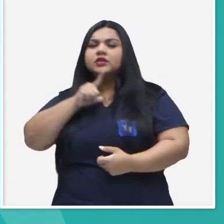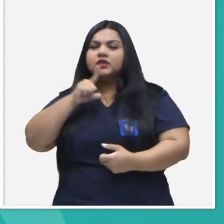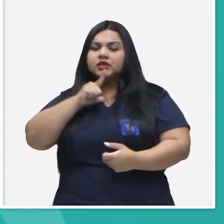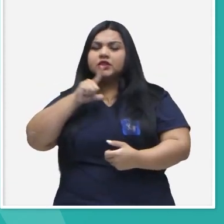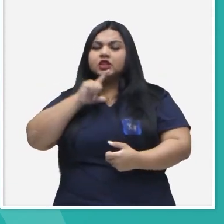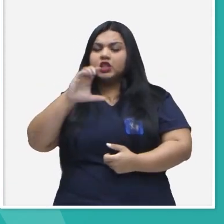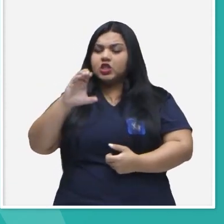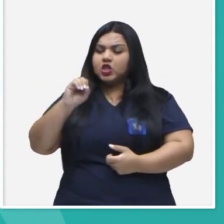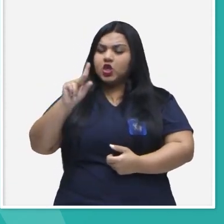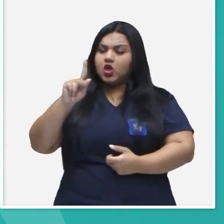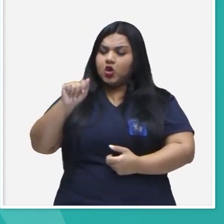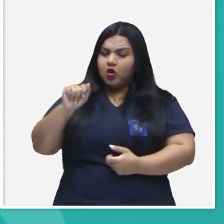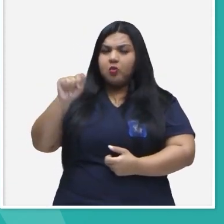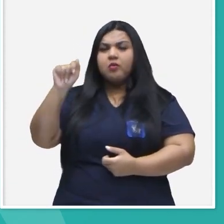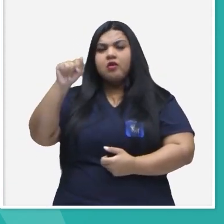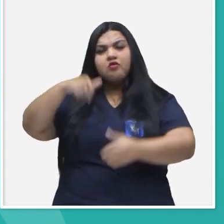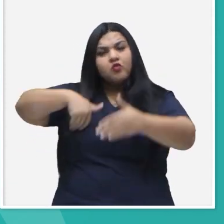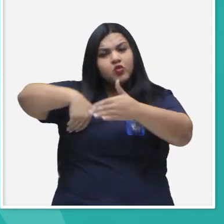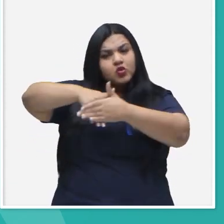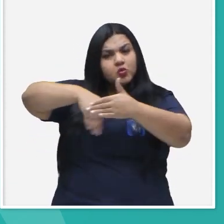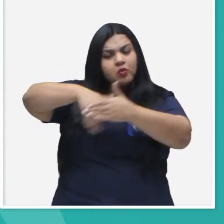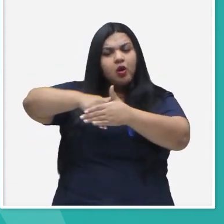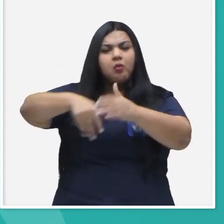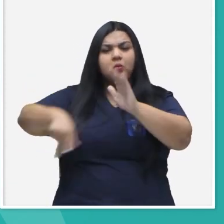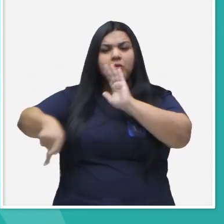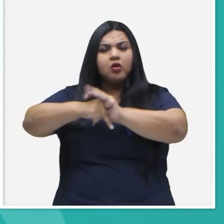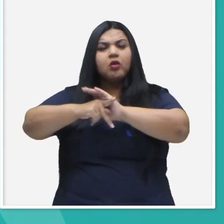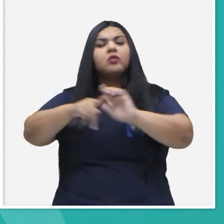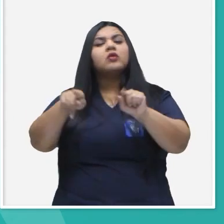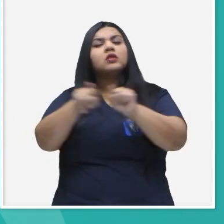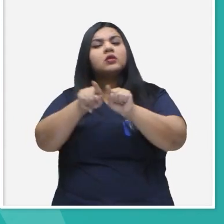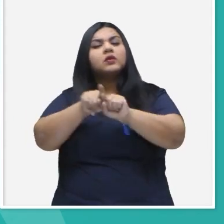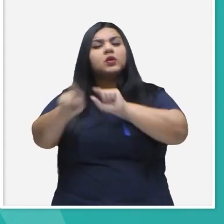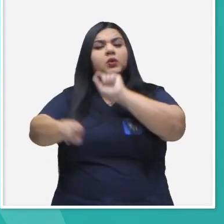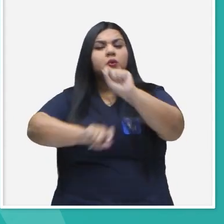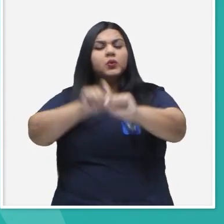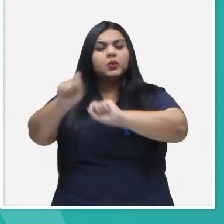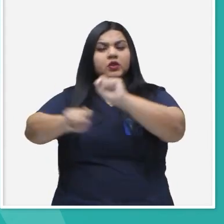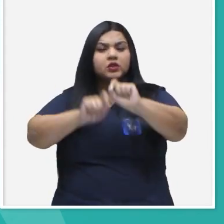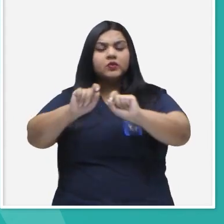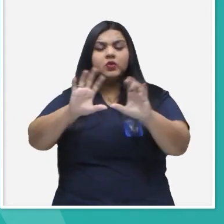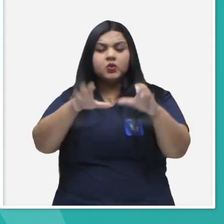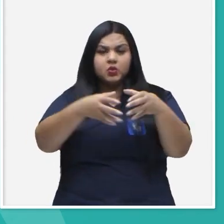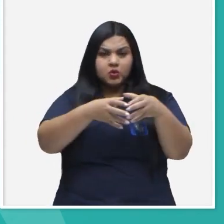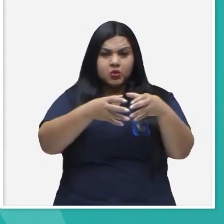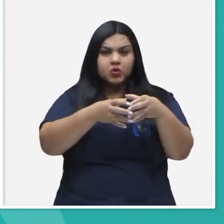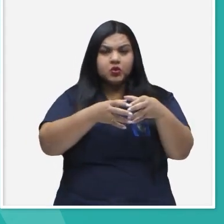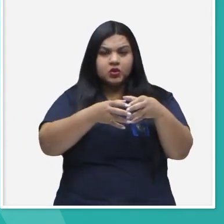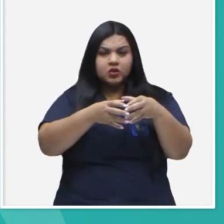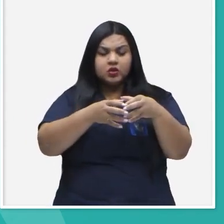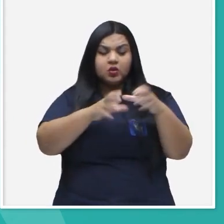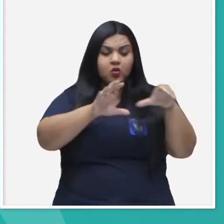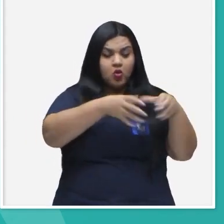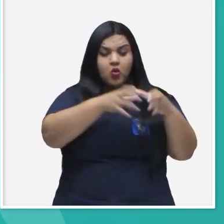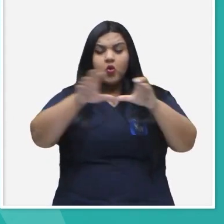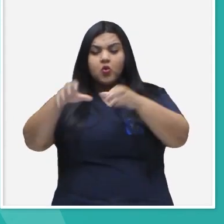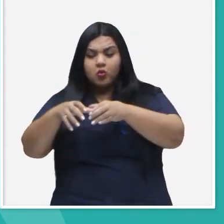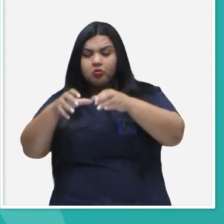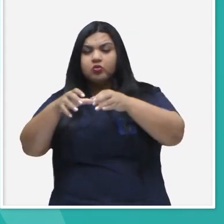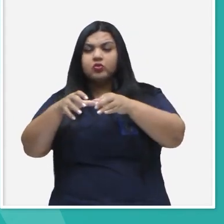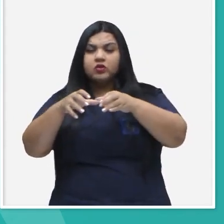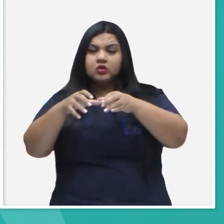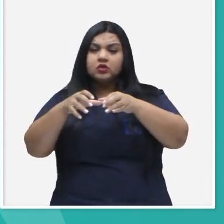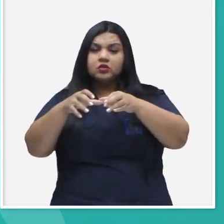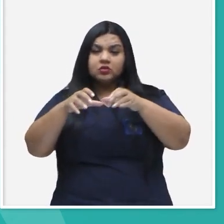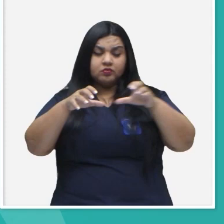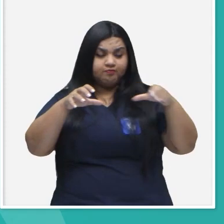Copa do Futebol. E aí a gente tem o quê? Um esporte coletivo, 2 times de cada lado, onde